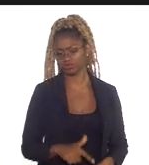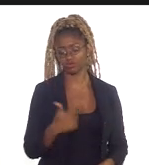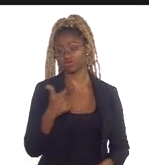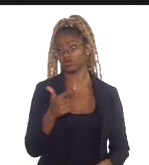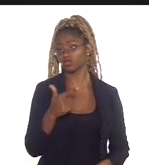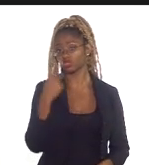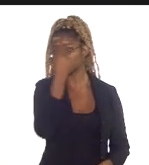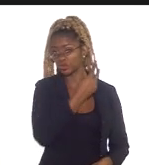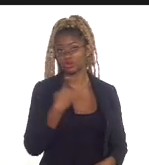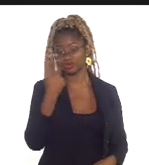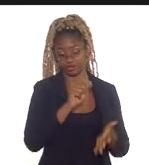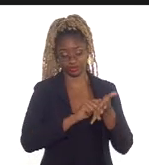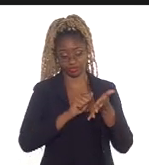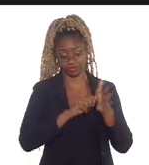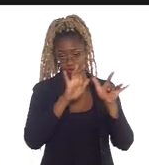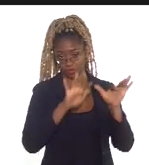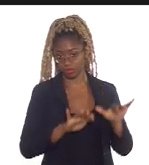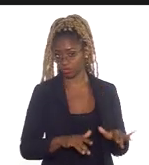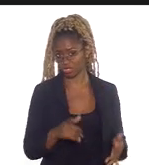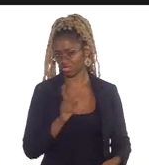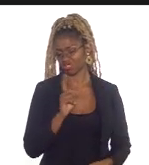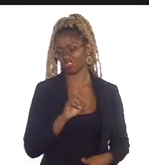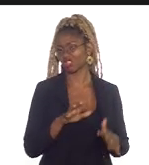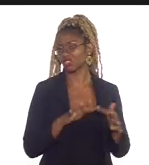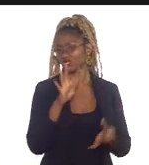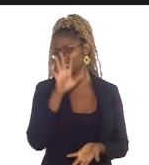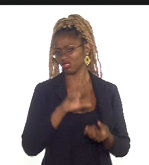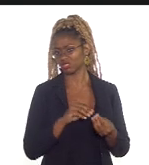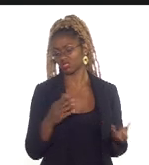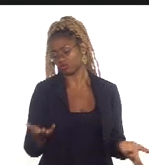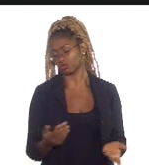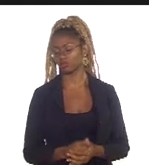duas horas de redação da Cefaz.